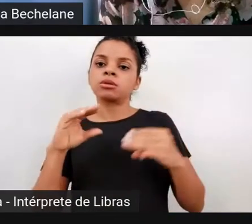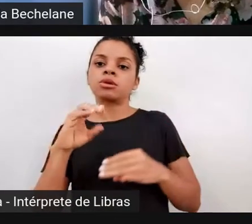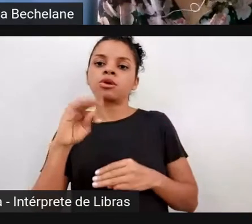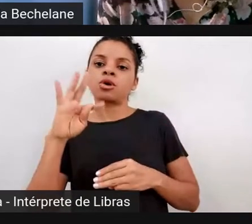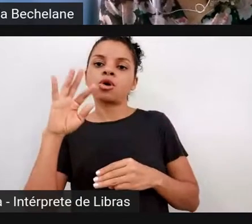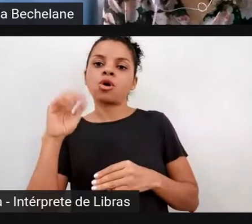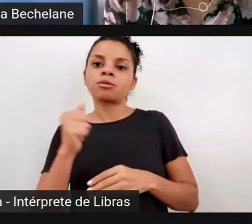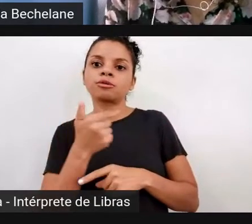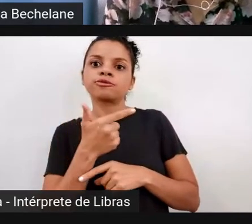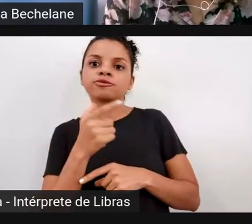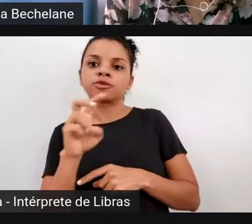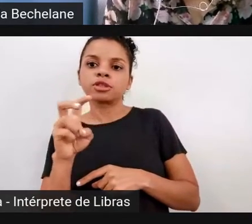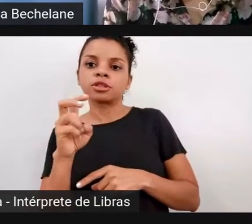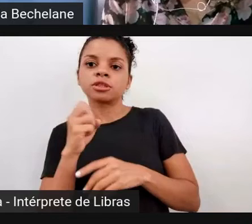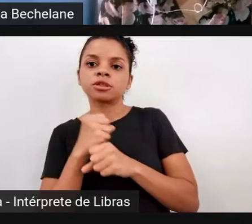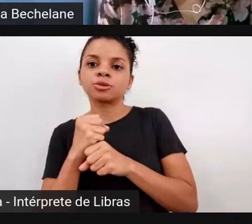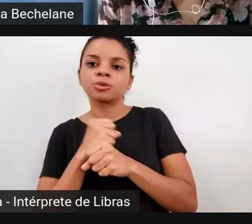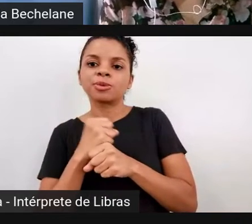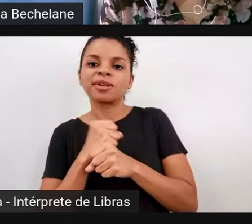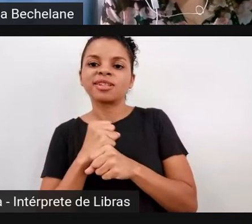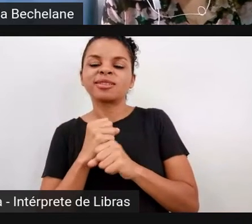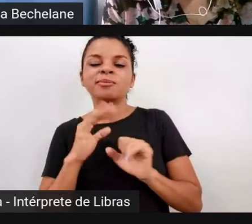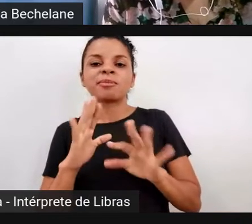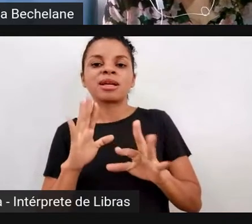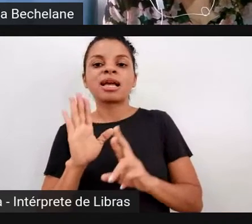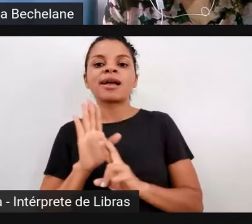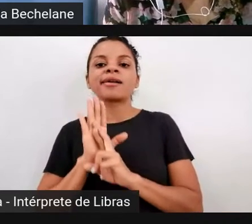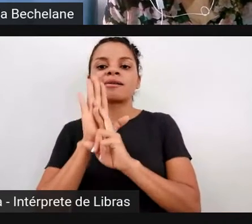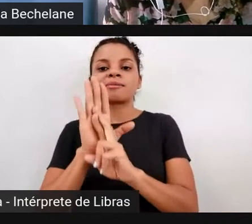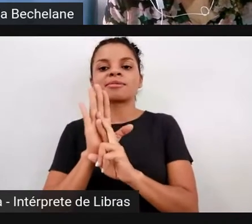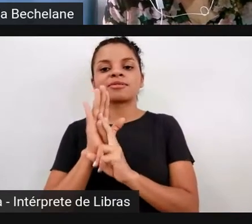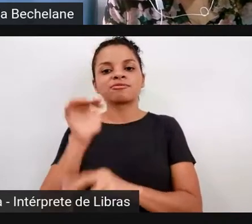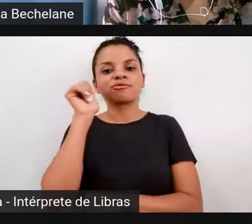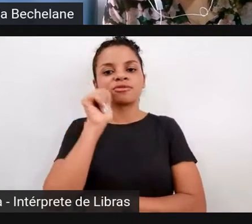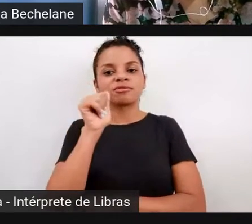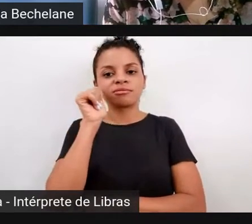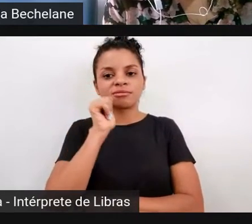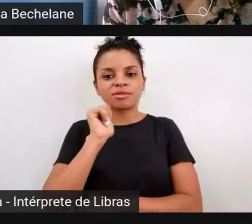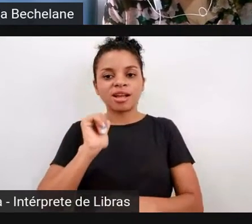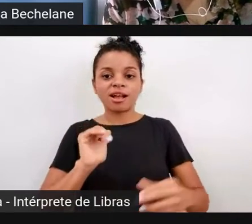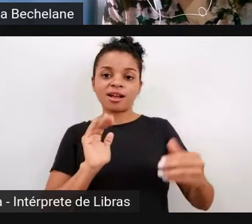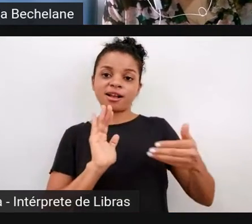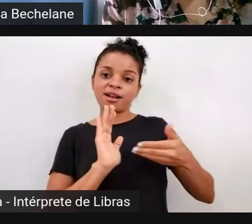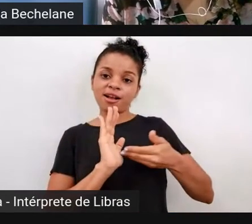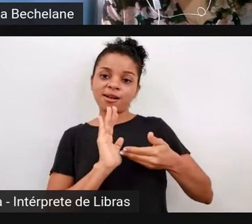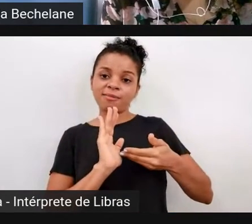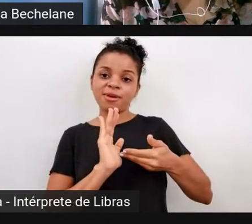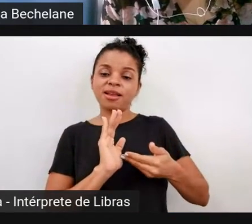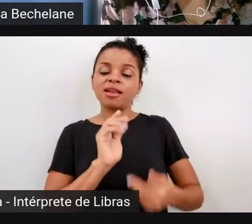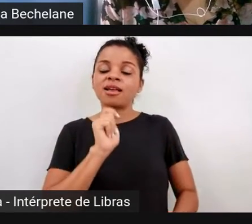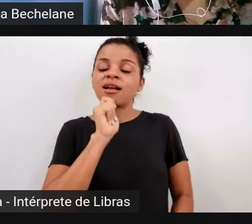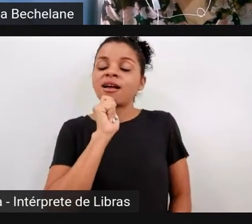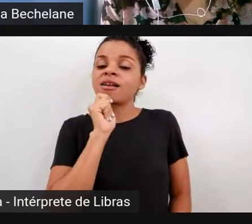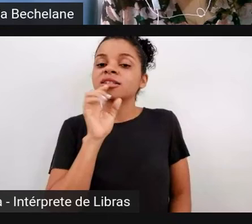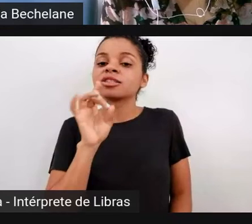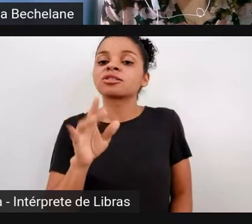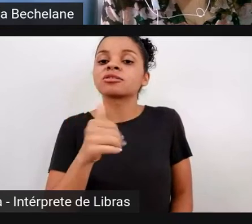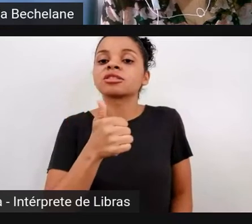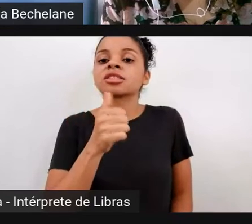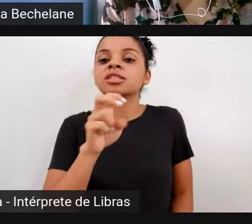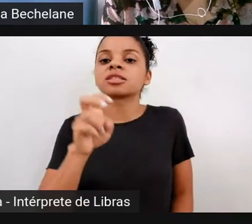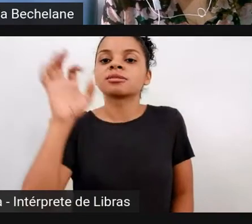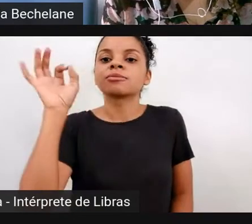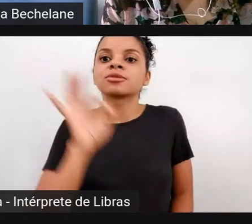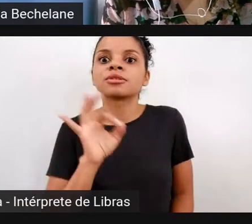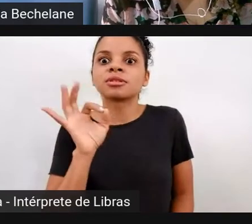na Câmara ainda é de 15%. Isso porque na legislatura atual, na 56ª, houve um aumento de 50%